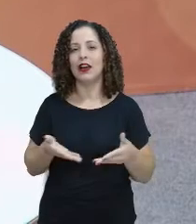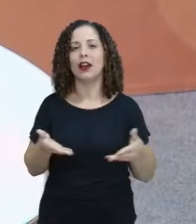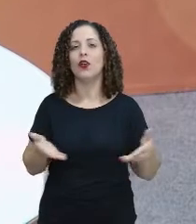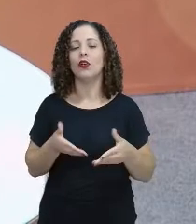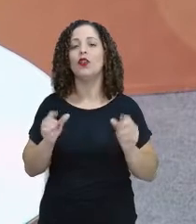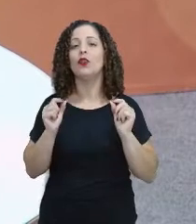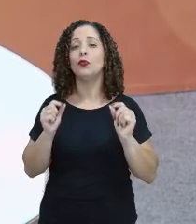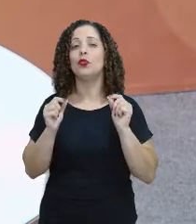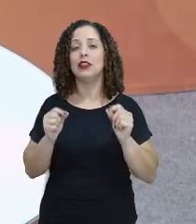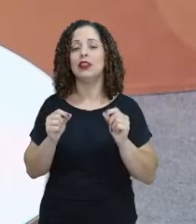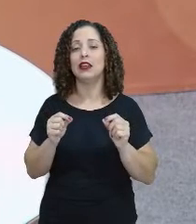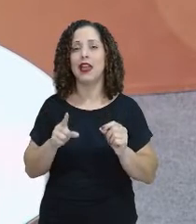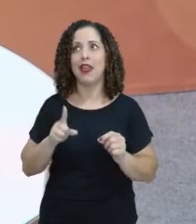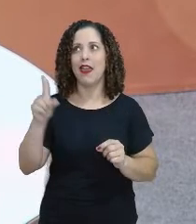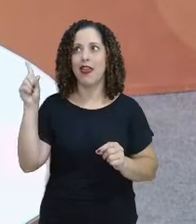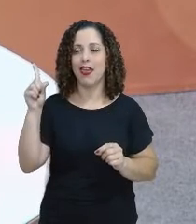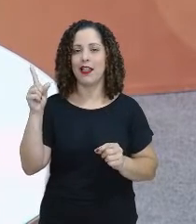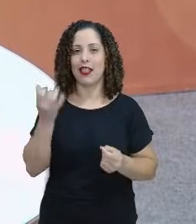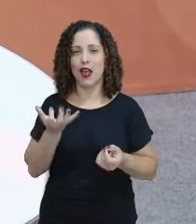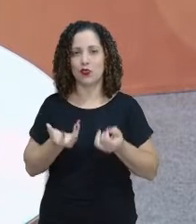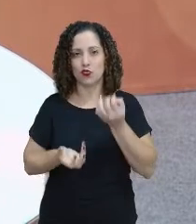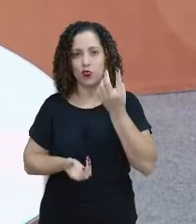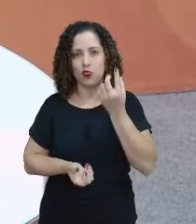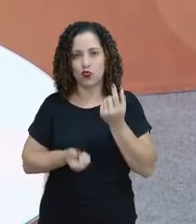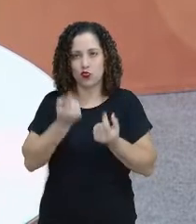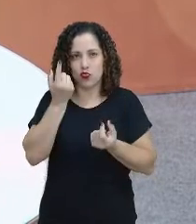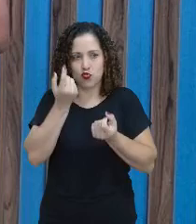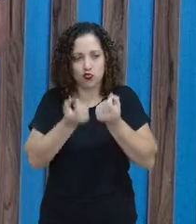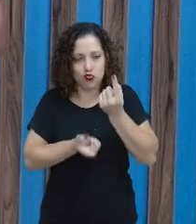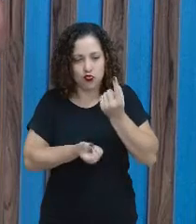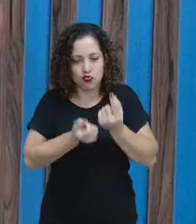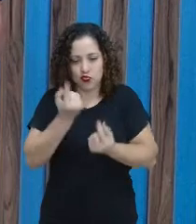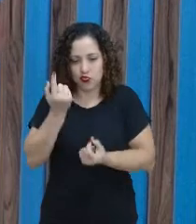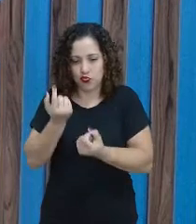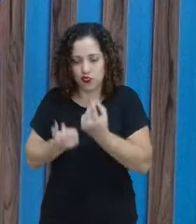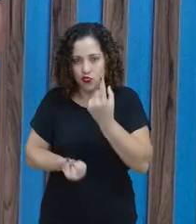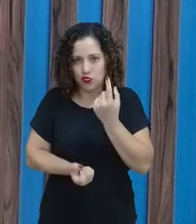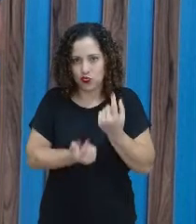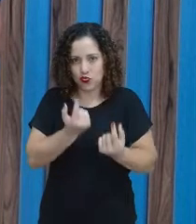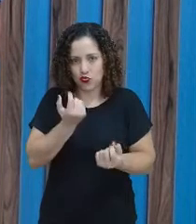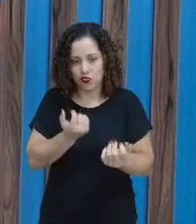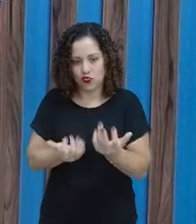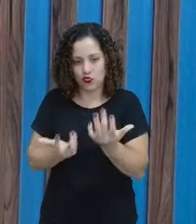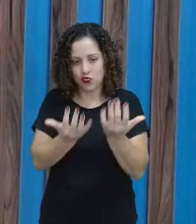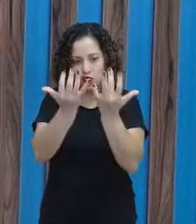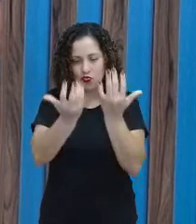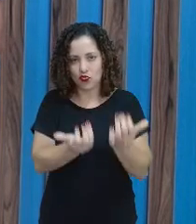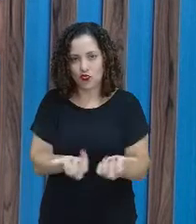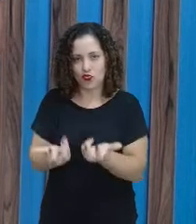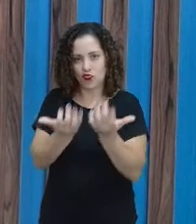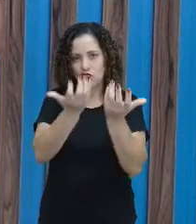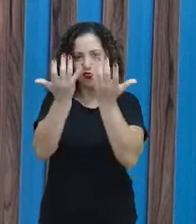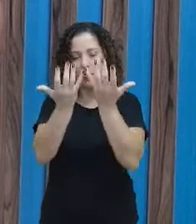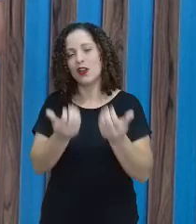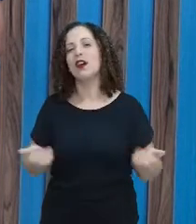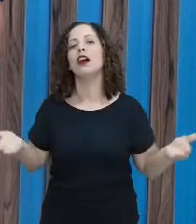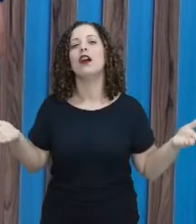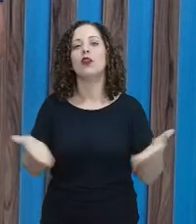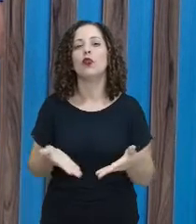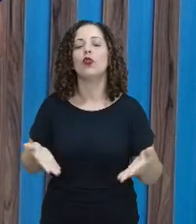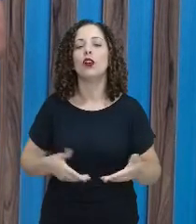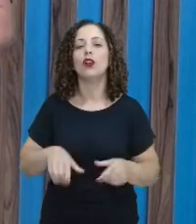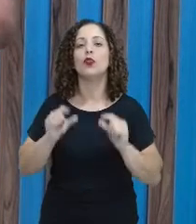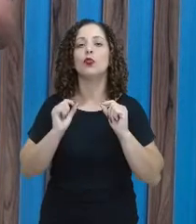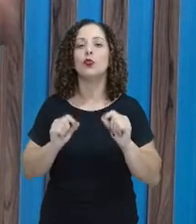e você percebe que ela começa a borbulhar e a gente diz que agora ela está em estado